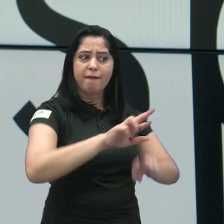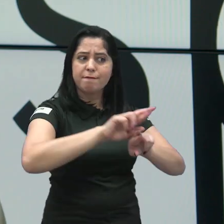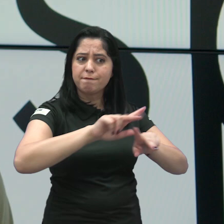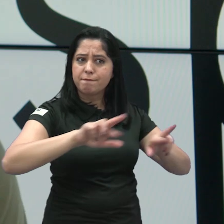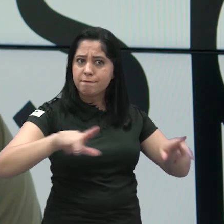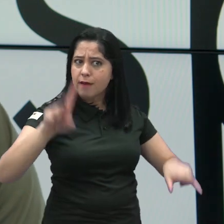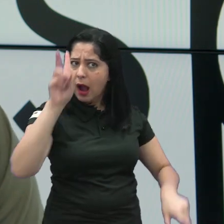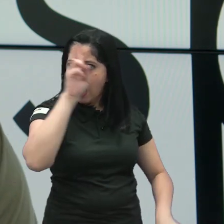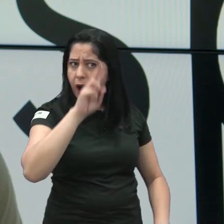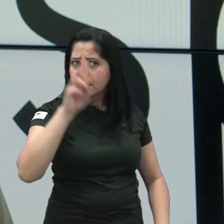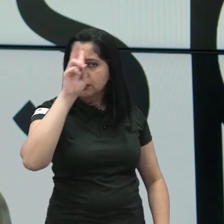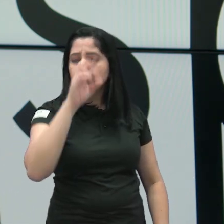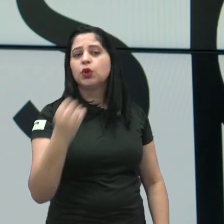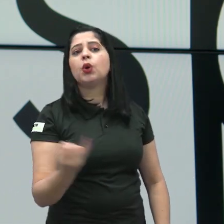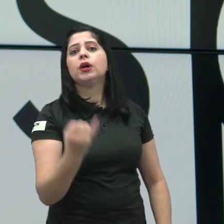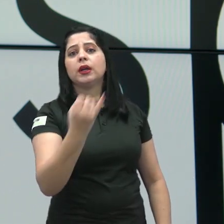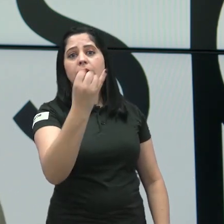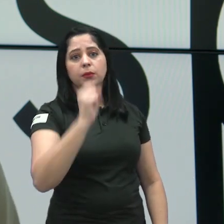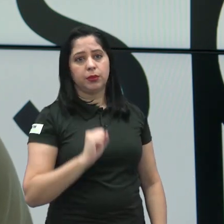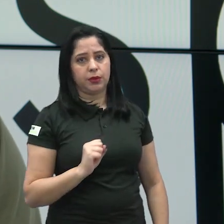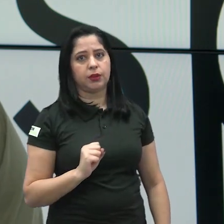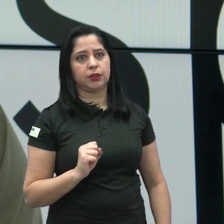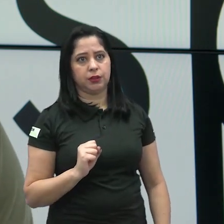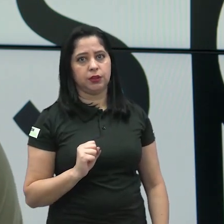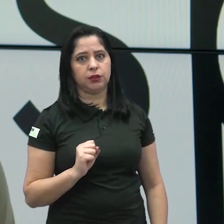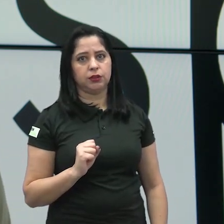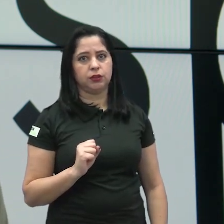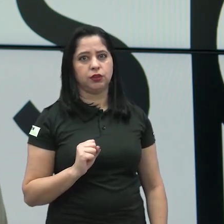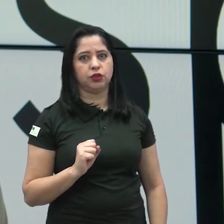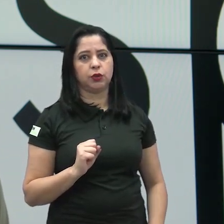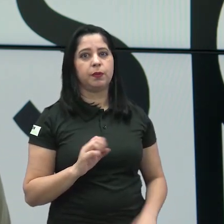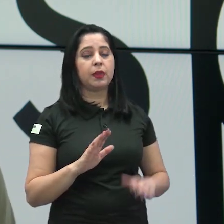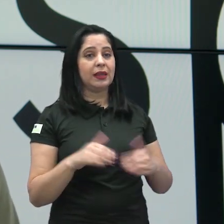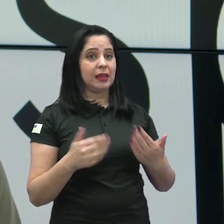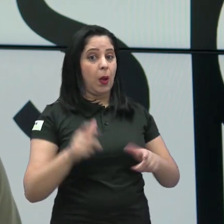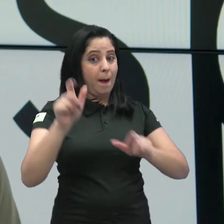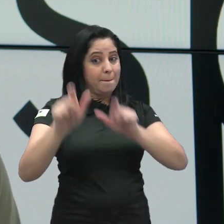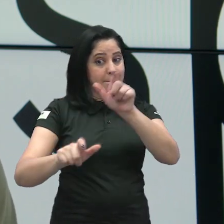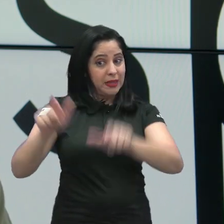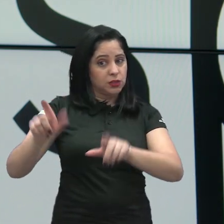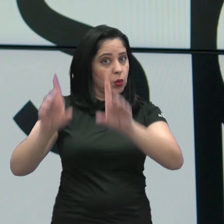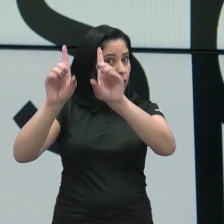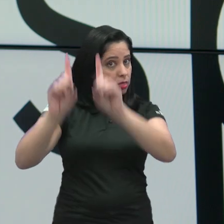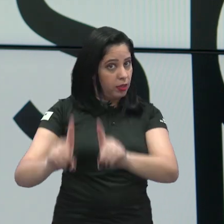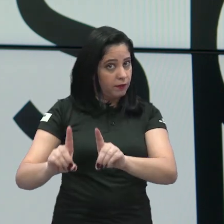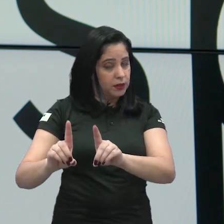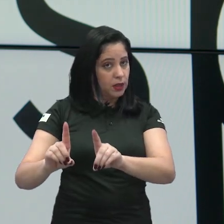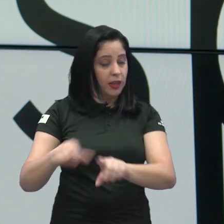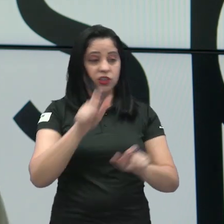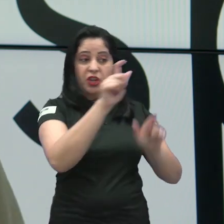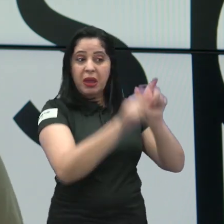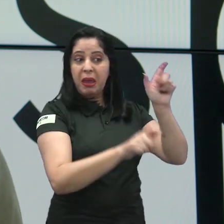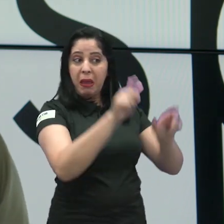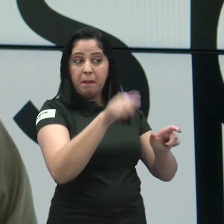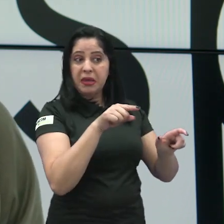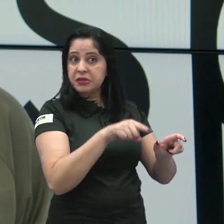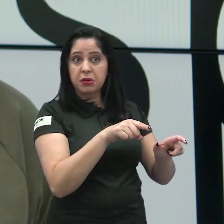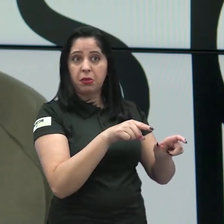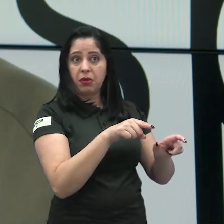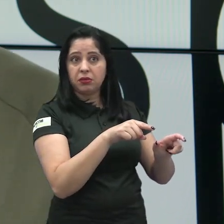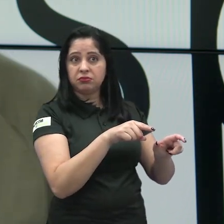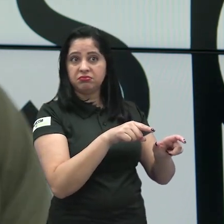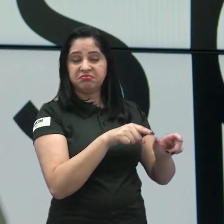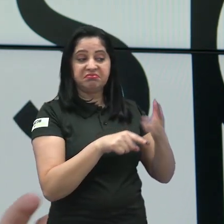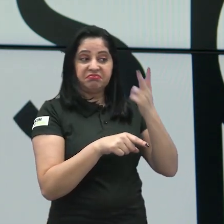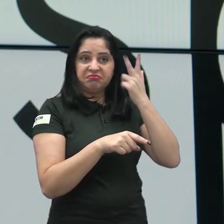tive várias histórias importantíssimas, inclusive desde pessoas especiais, quanto